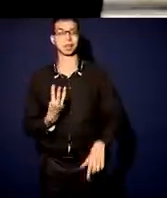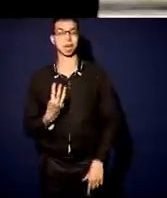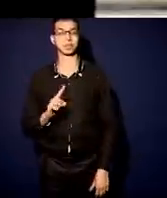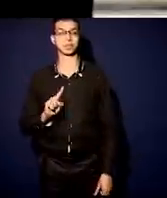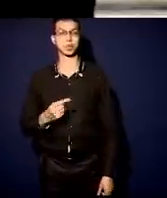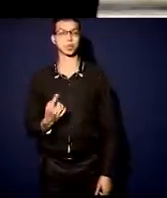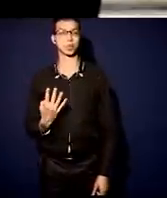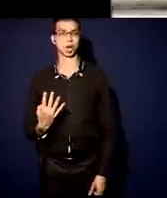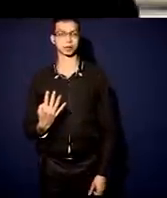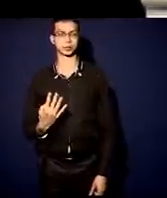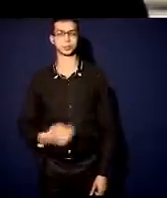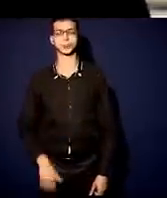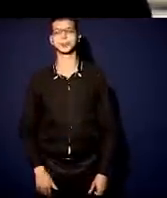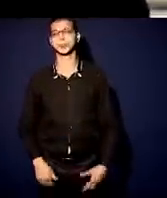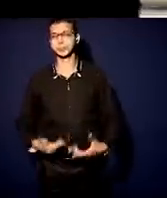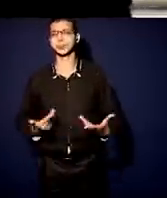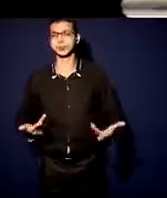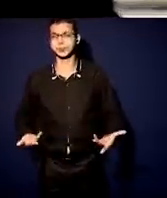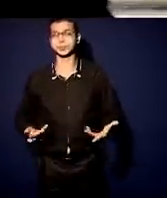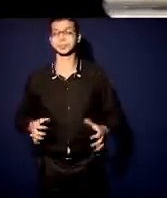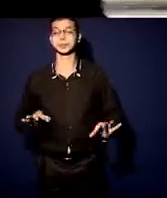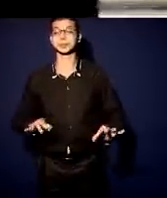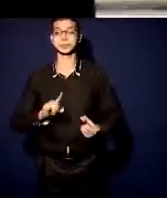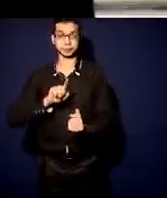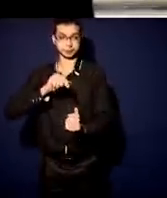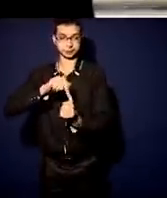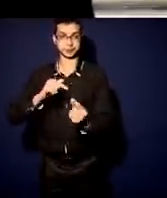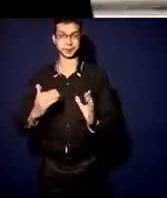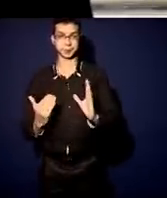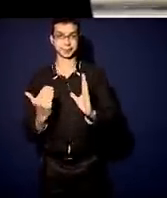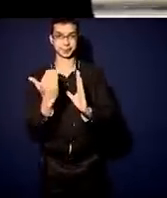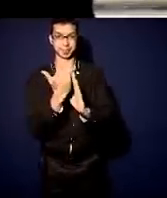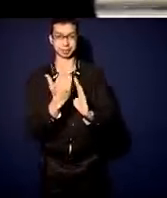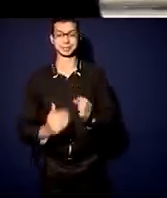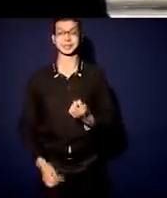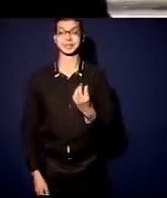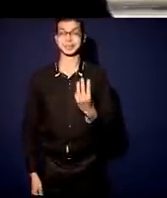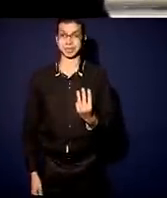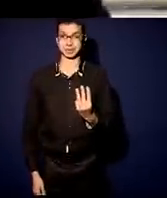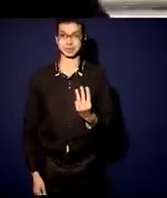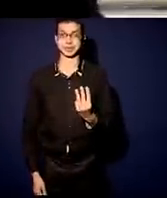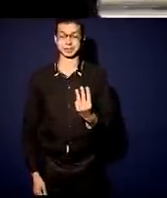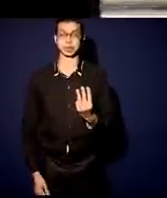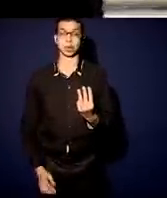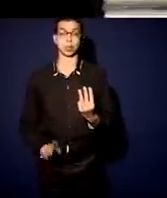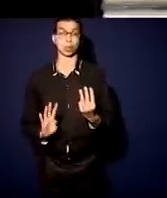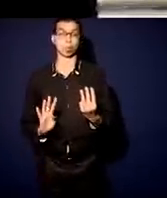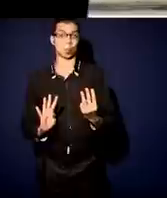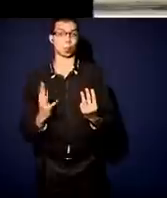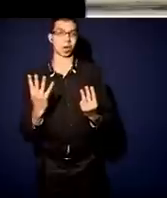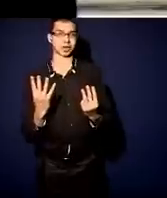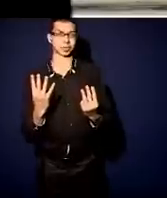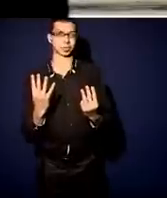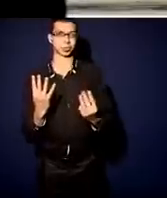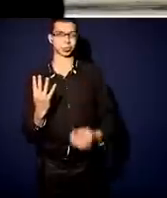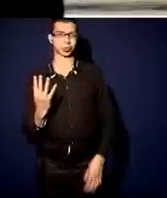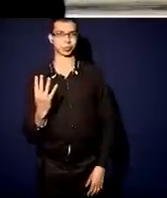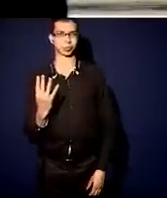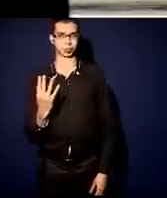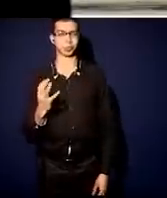no entanto então assim se a meta fosse elevada vamos dizer de três para quatro por cento que seja